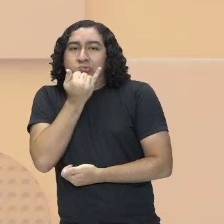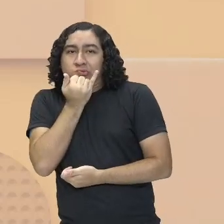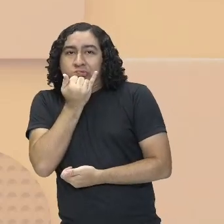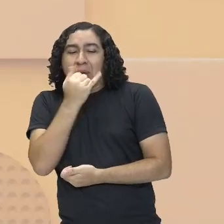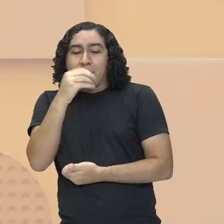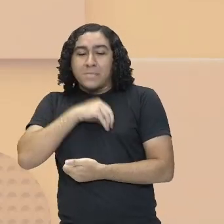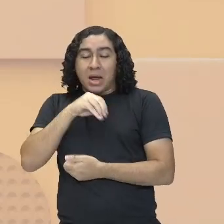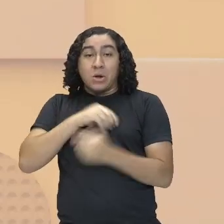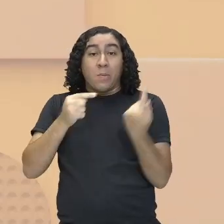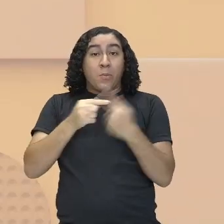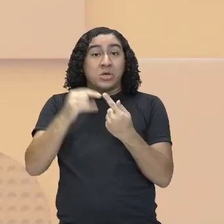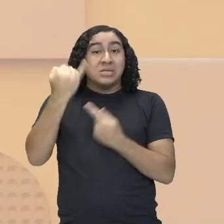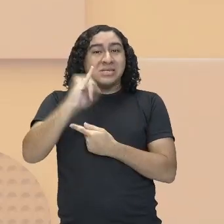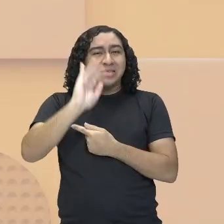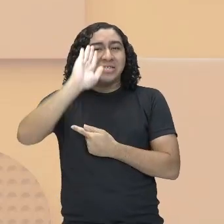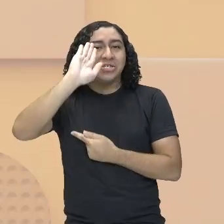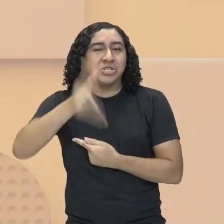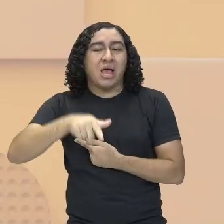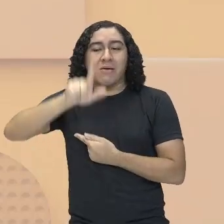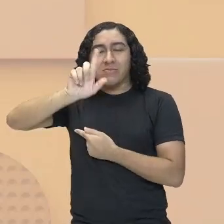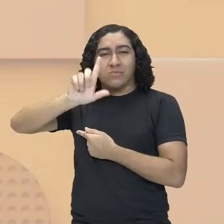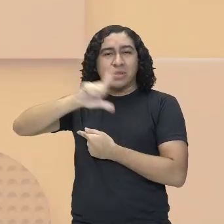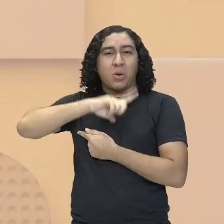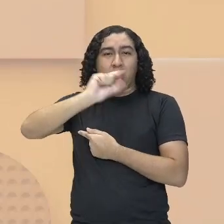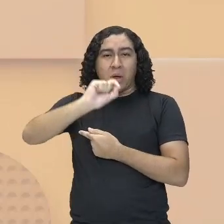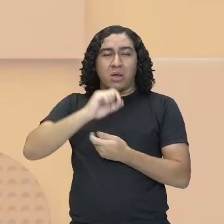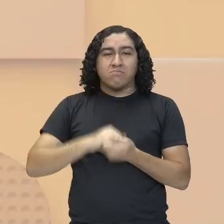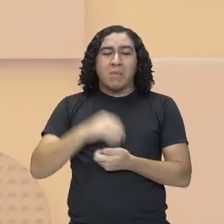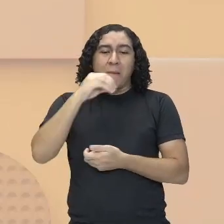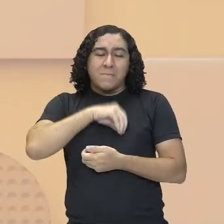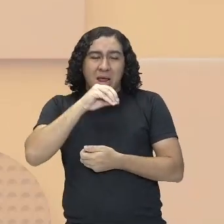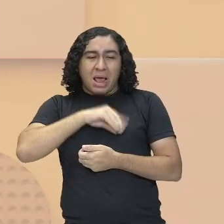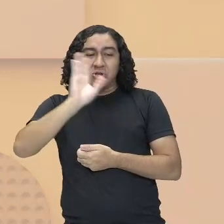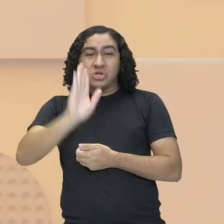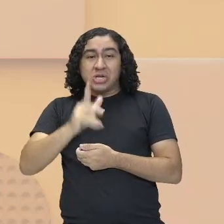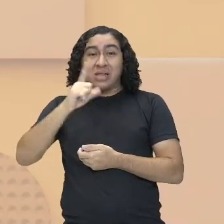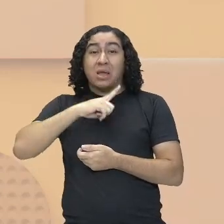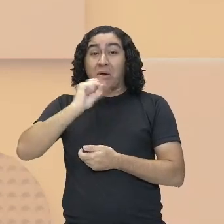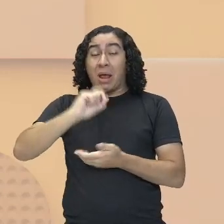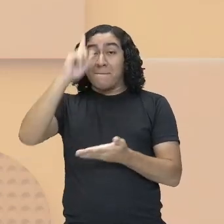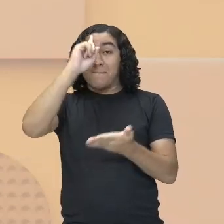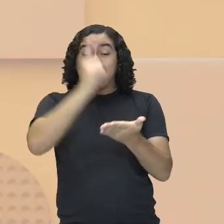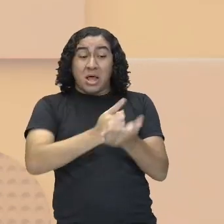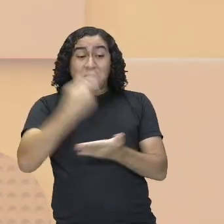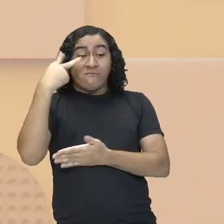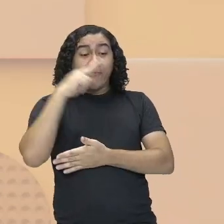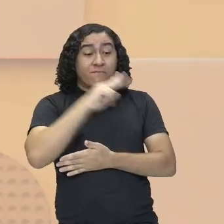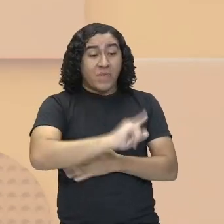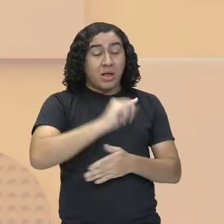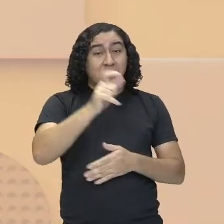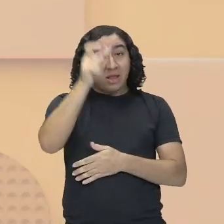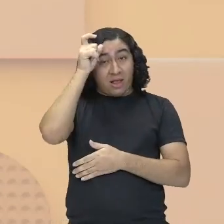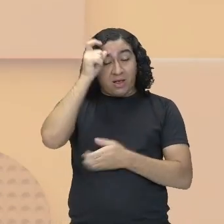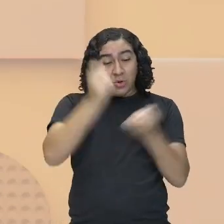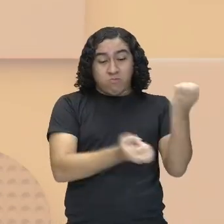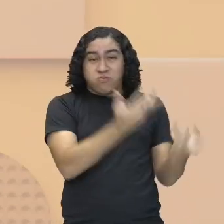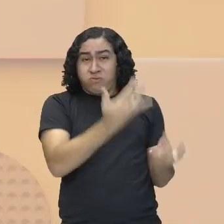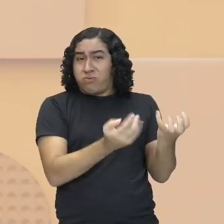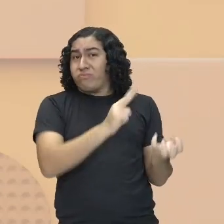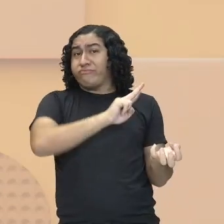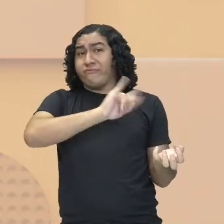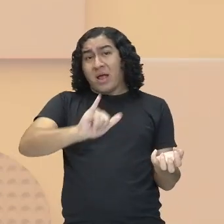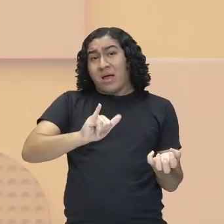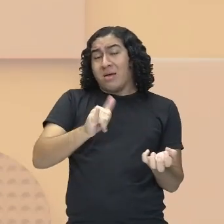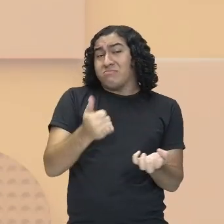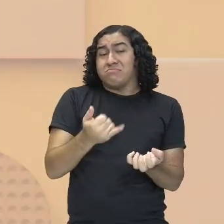foi condenado a ir para o inferno, a pessoa ia para o inferno. Não adiantava o que ela